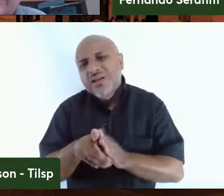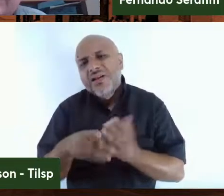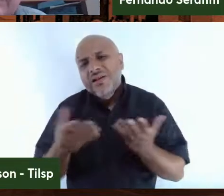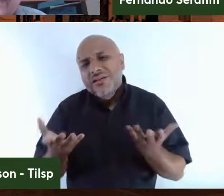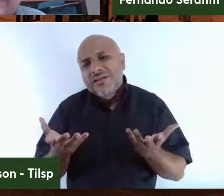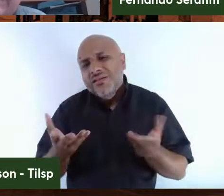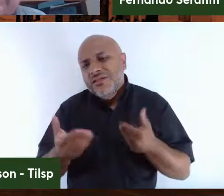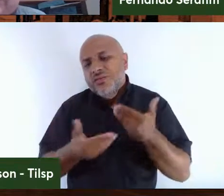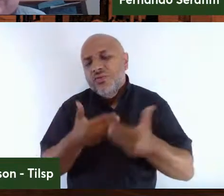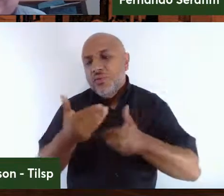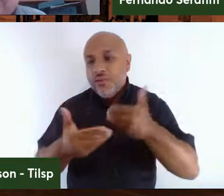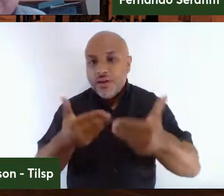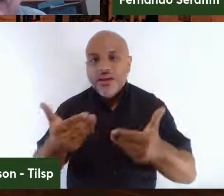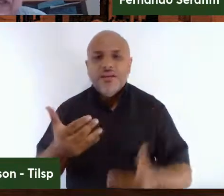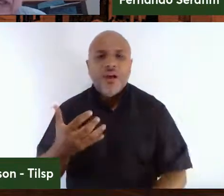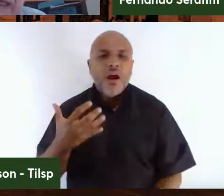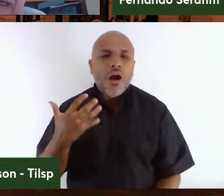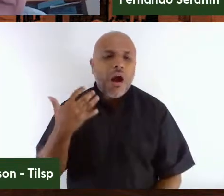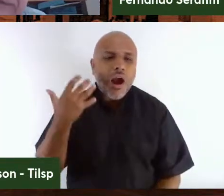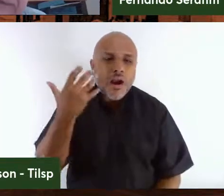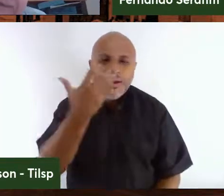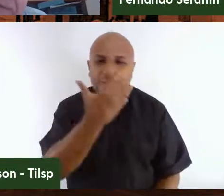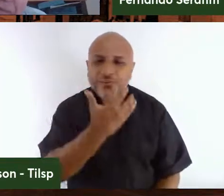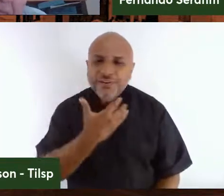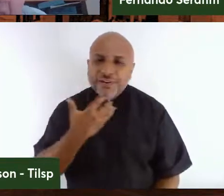Enfim, sobre essa paixão que é,